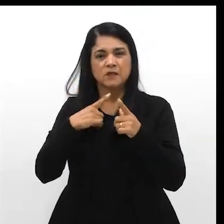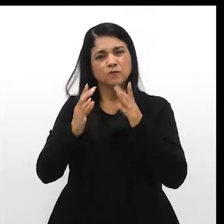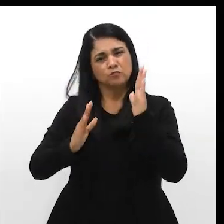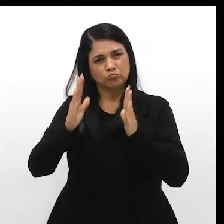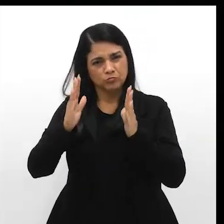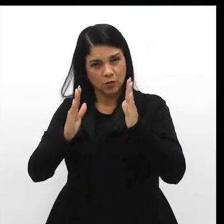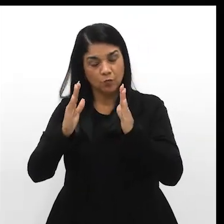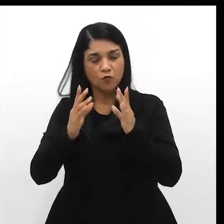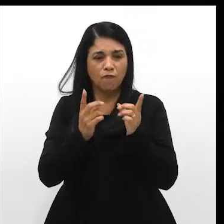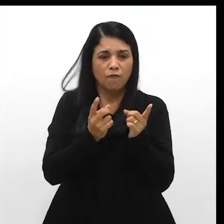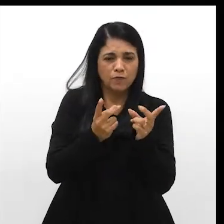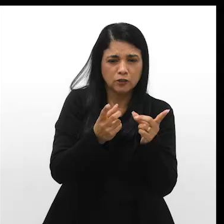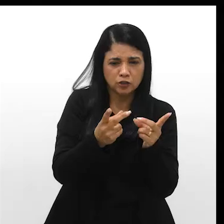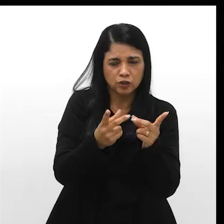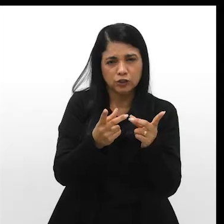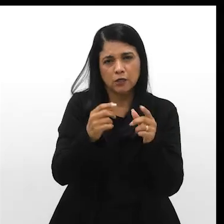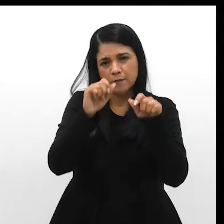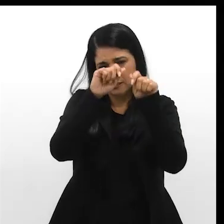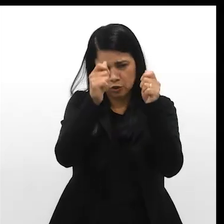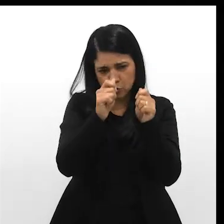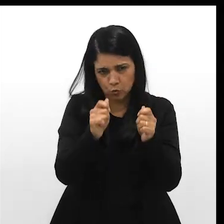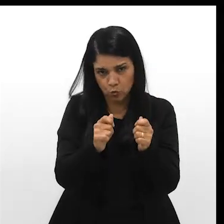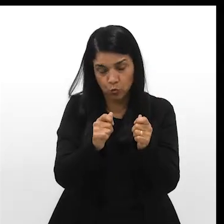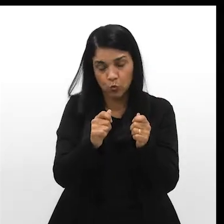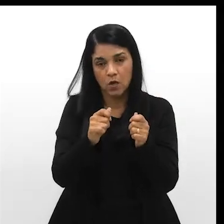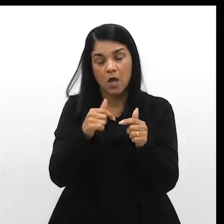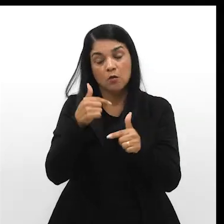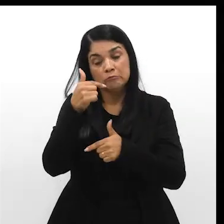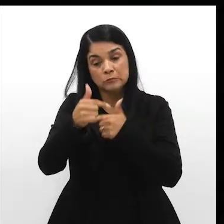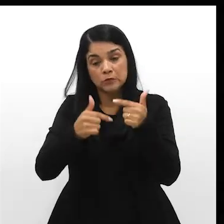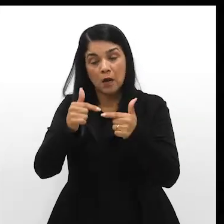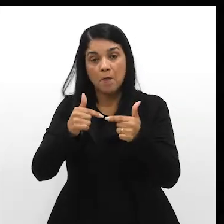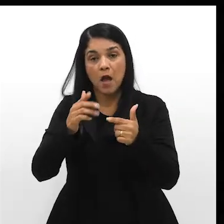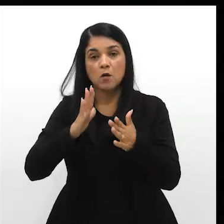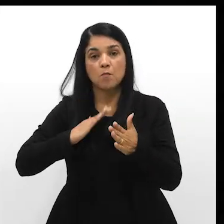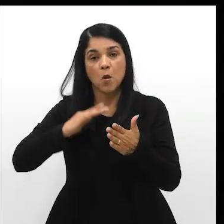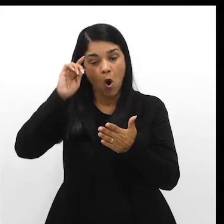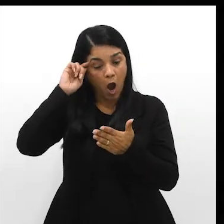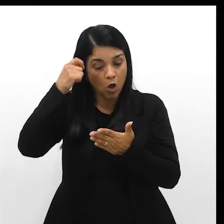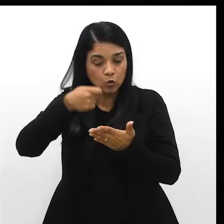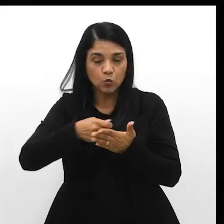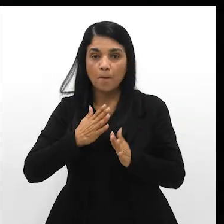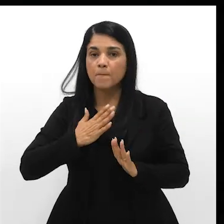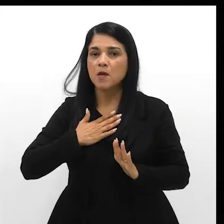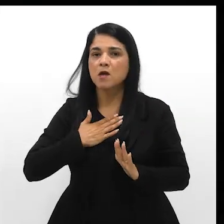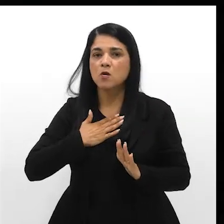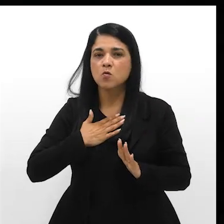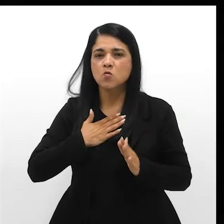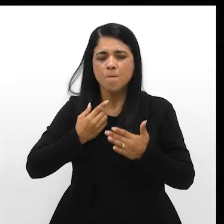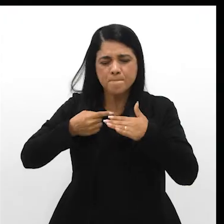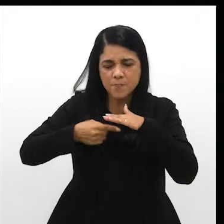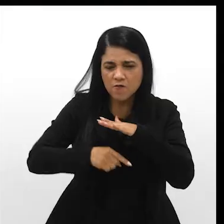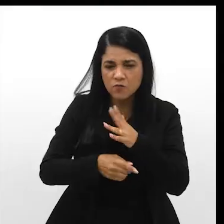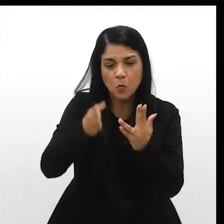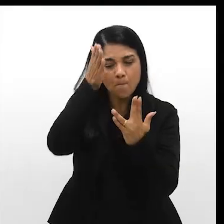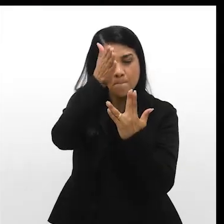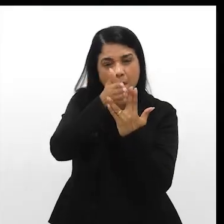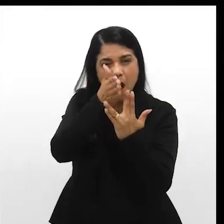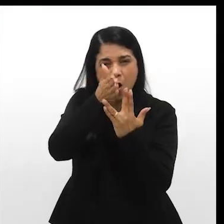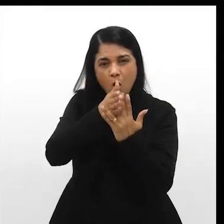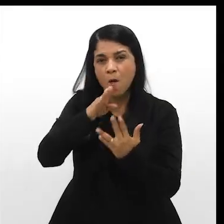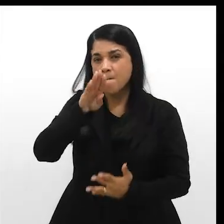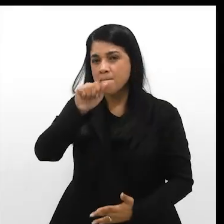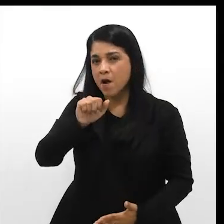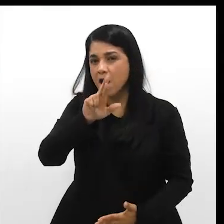Então, houve um tempo que eu vendia minhas peças, assim, eu tenho um trabalho muito autoral, muito barroco, né? Meu trabalho é muito